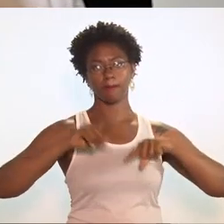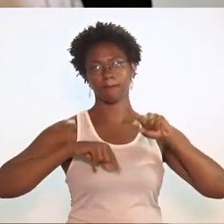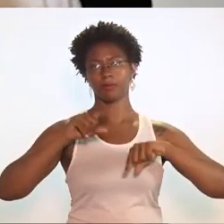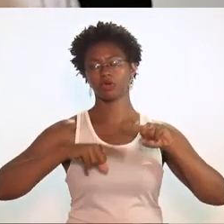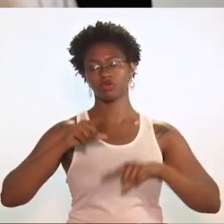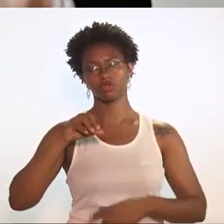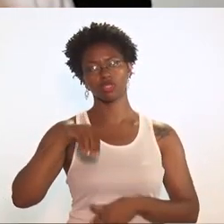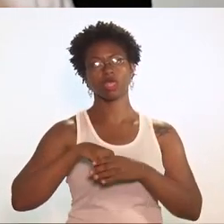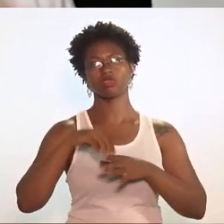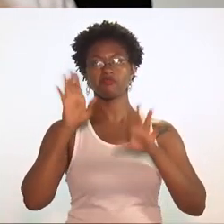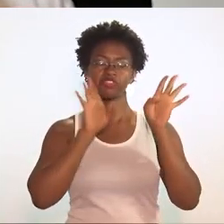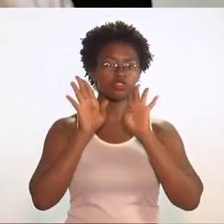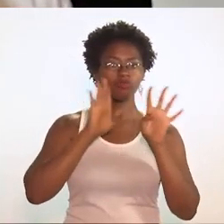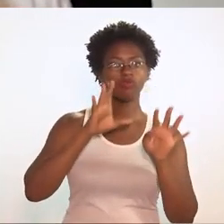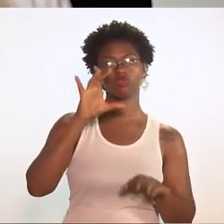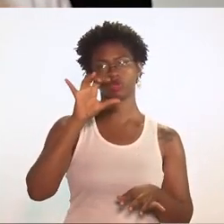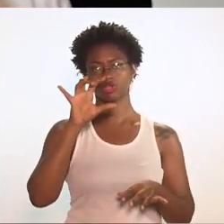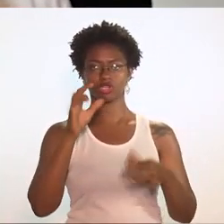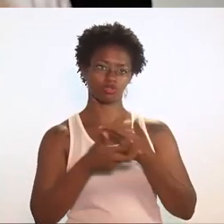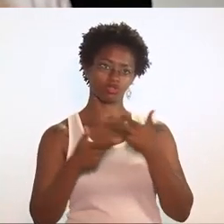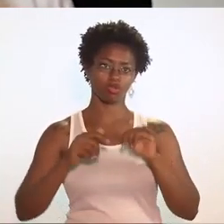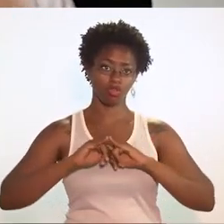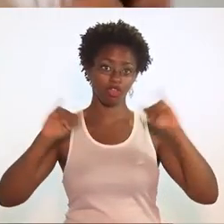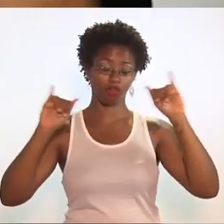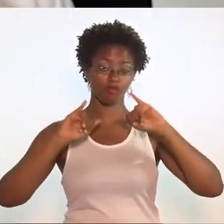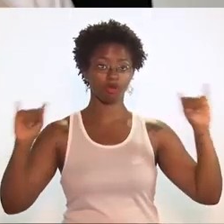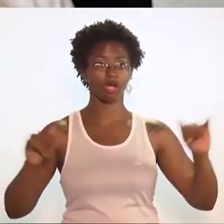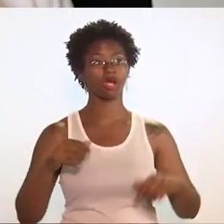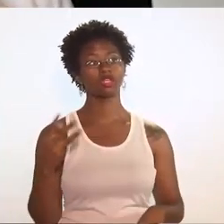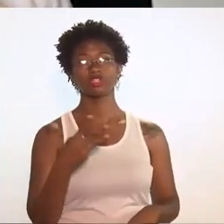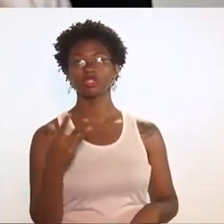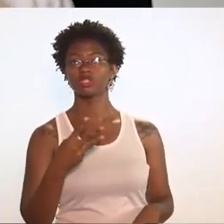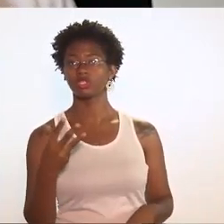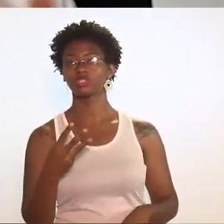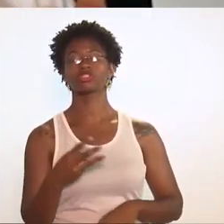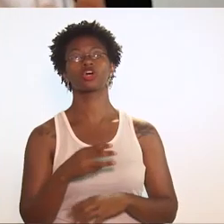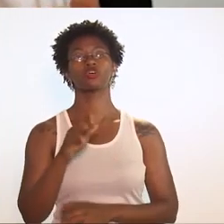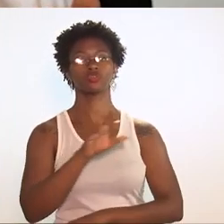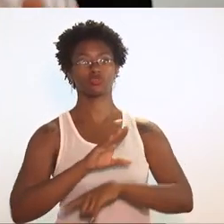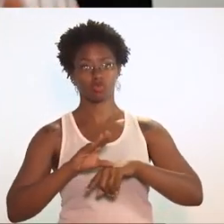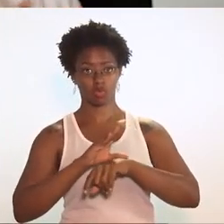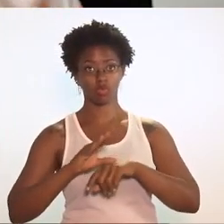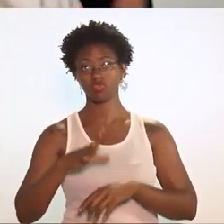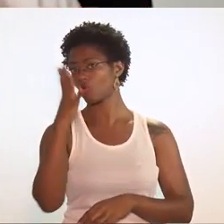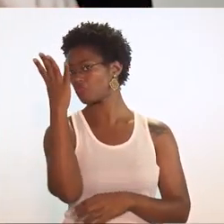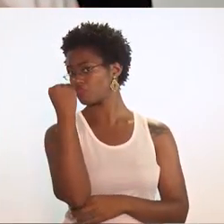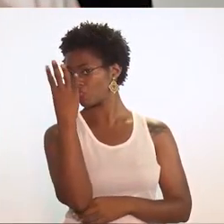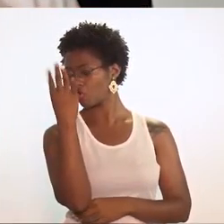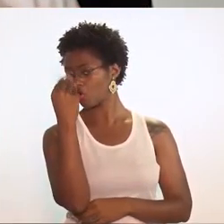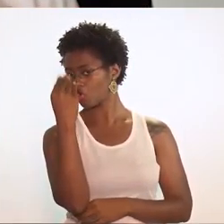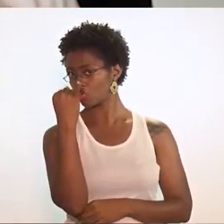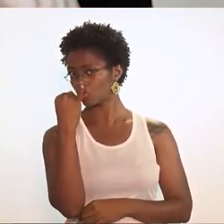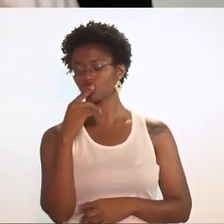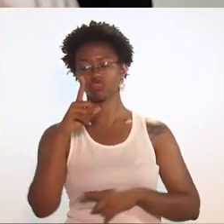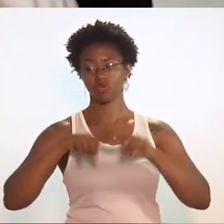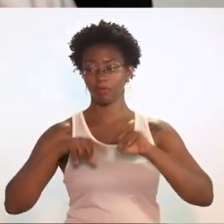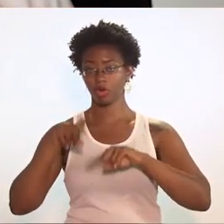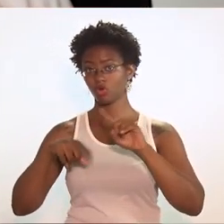da internet, dentro desse meio, né, de tecnologias. E então a gente faz esse curso para que